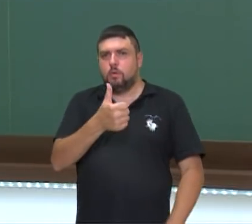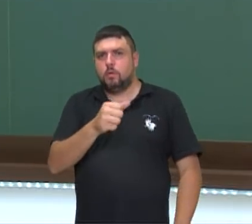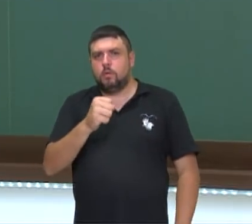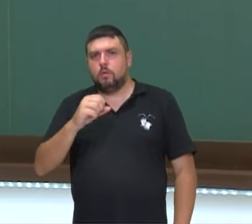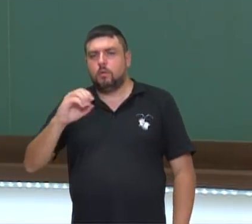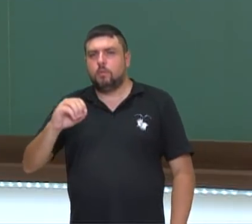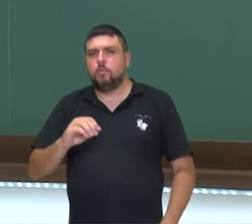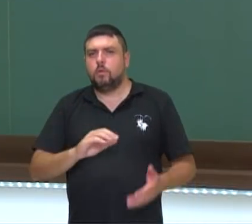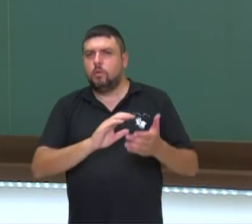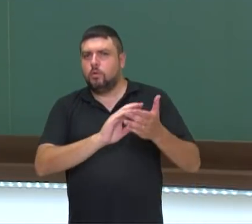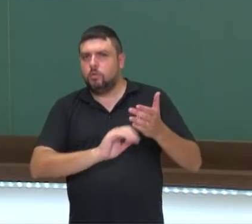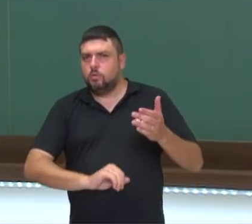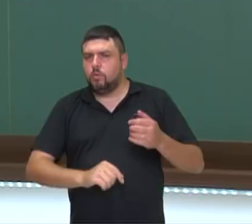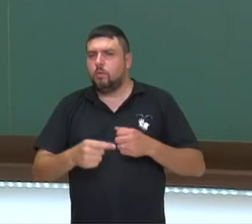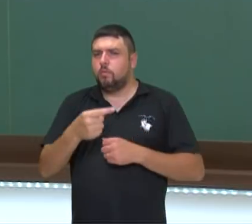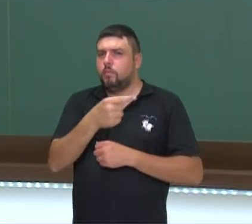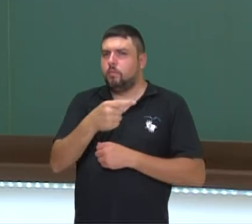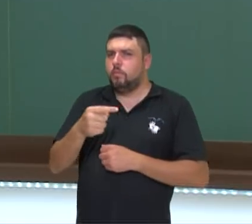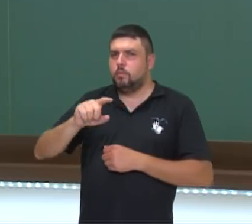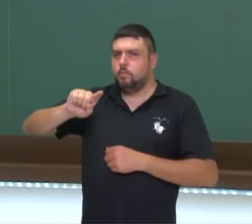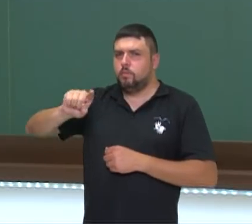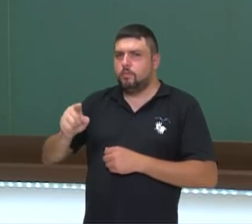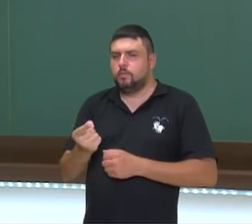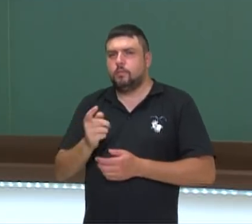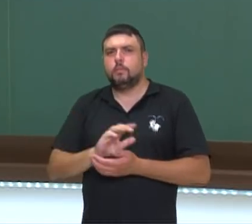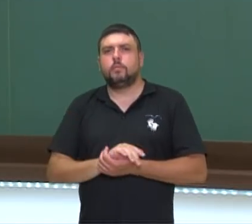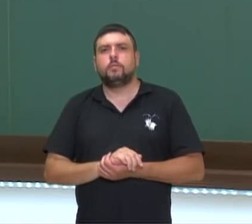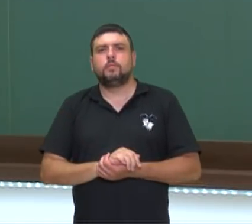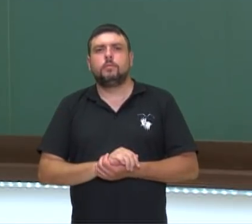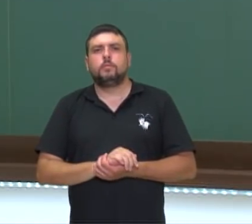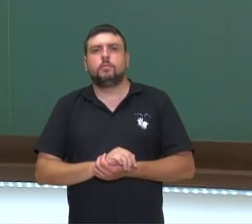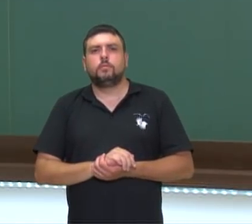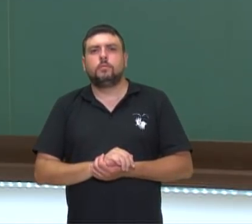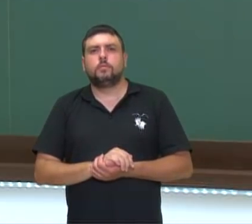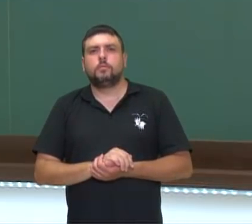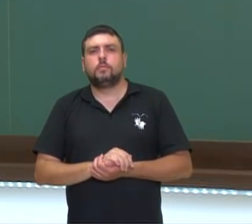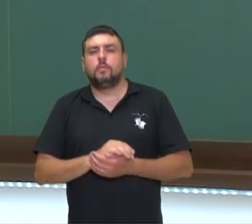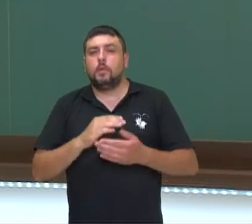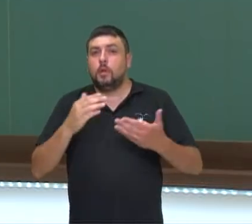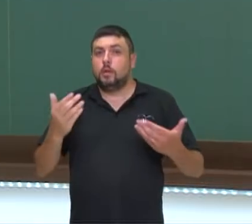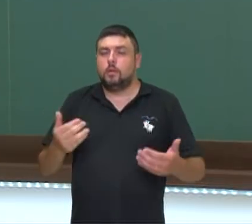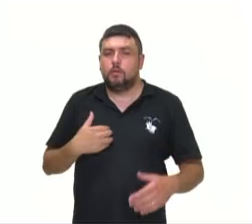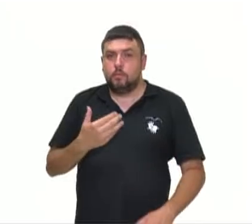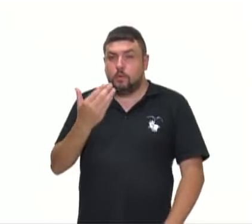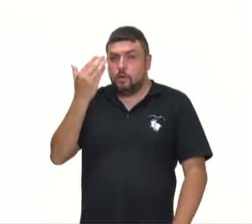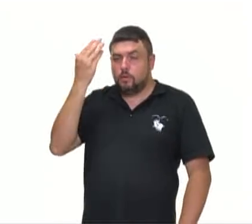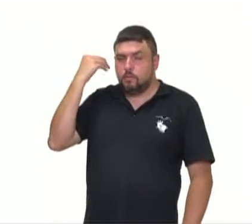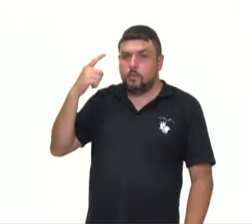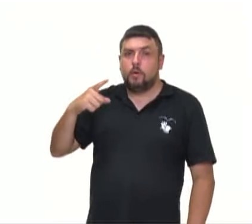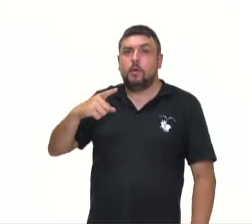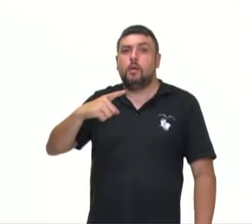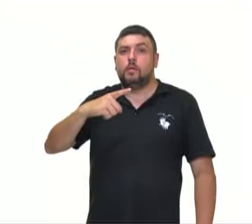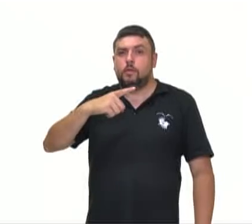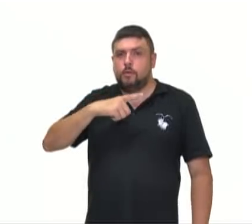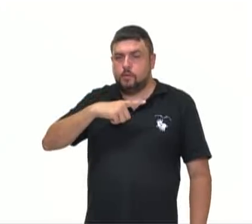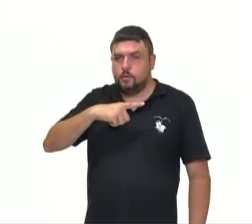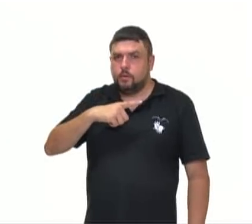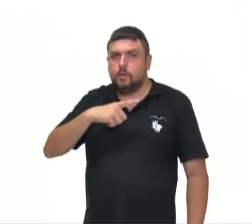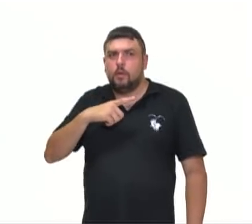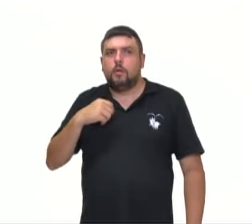menos 1.000. Vamos ver? Então, olha a primeira situação. Saldo anterior, eu coloquei aqui, estou criando o extrato,